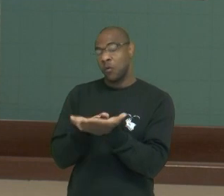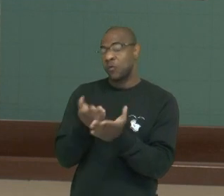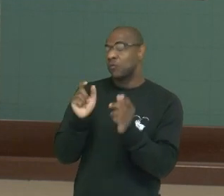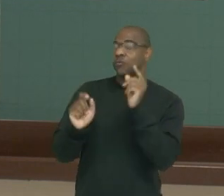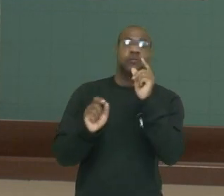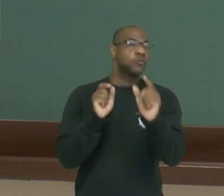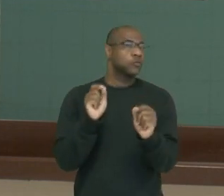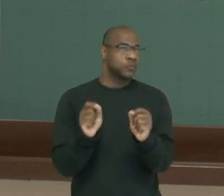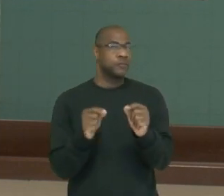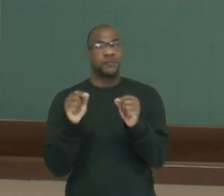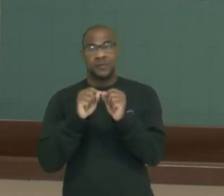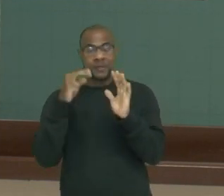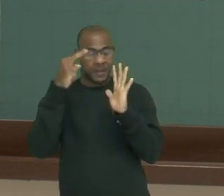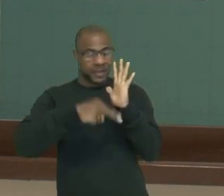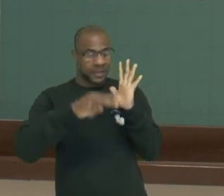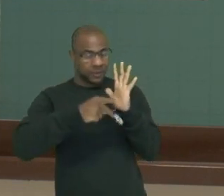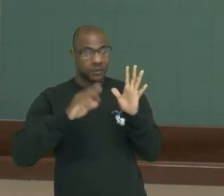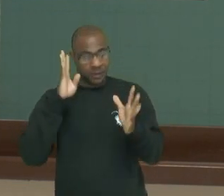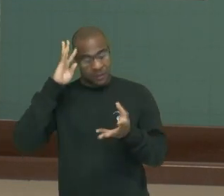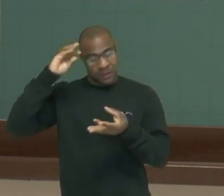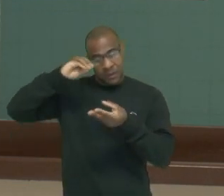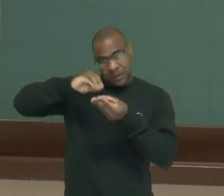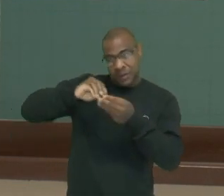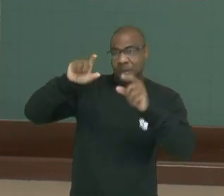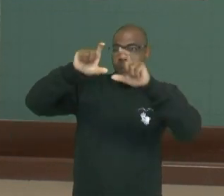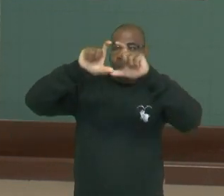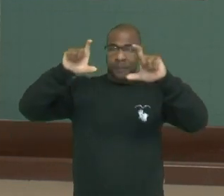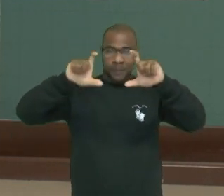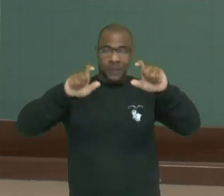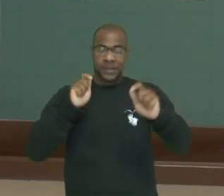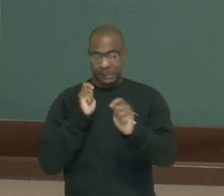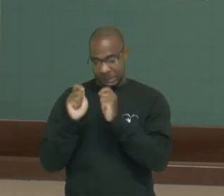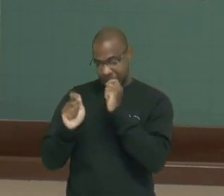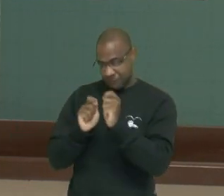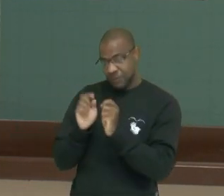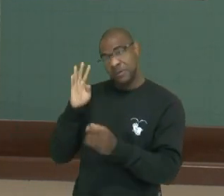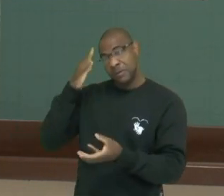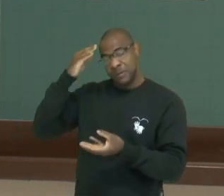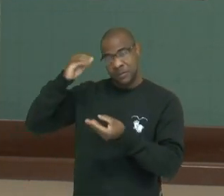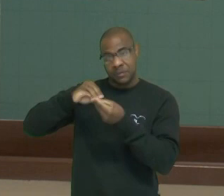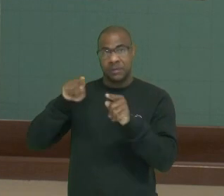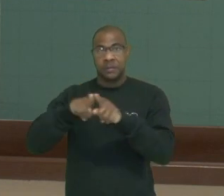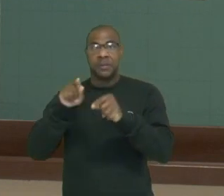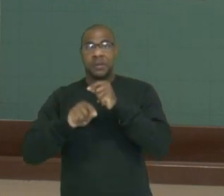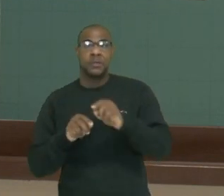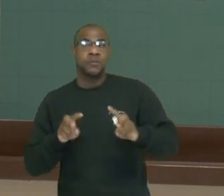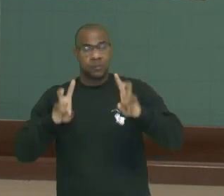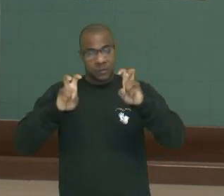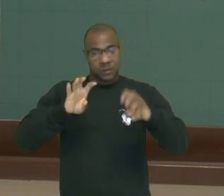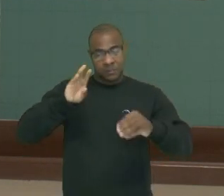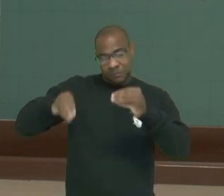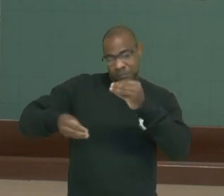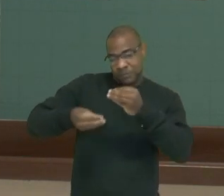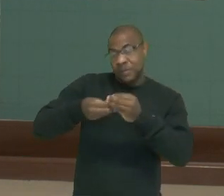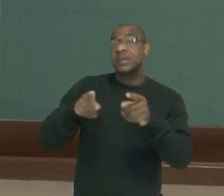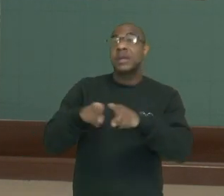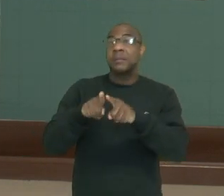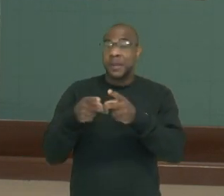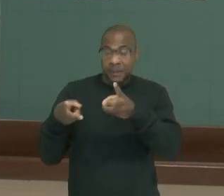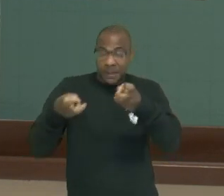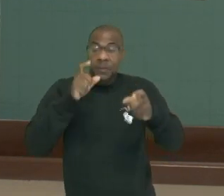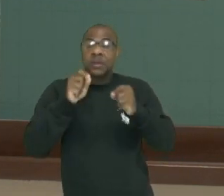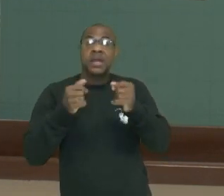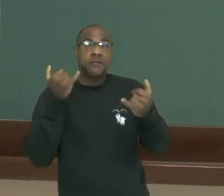hoje, realizamos a leitura e compreensão de fragmento de entrevista, retomamos o assunto, informações